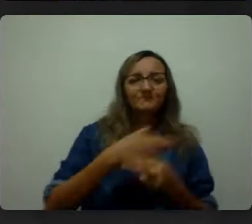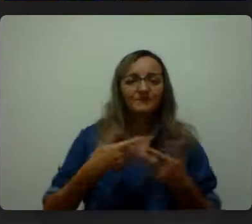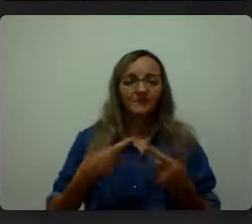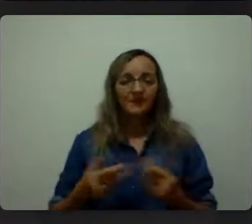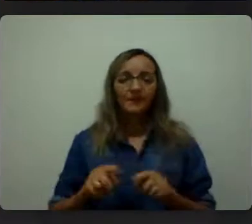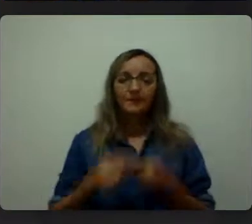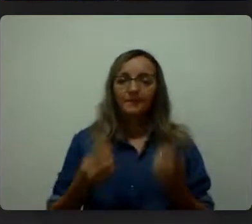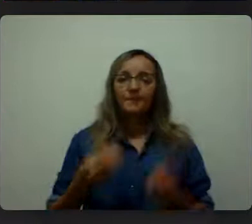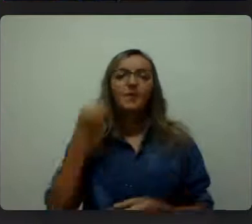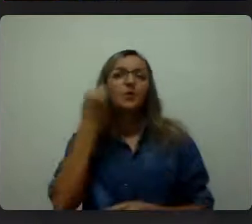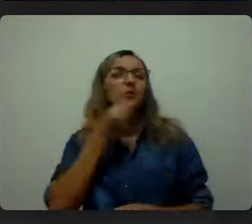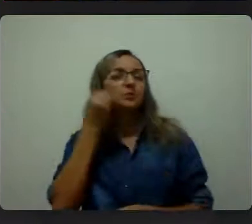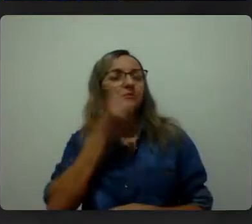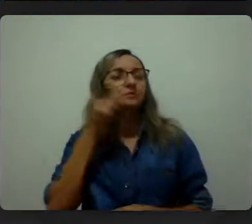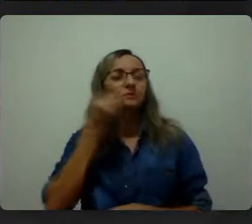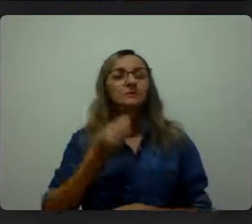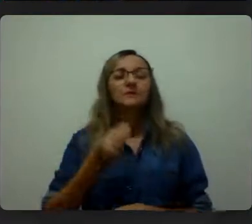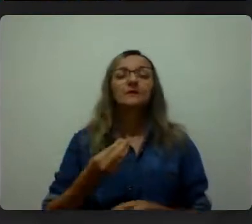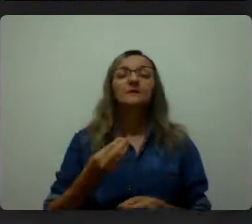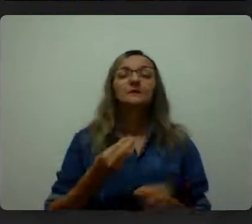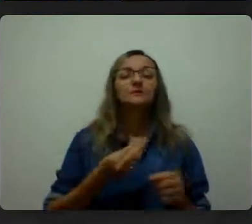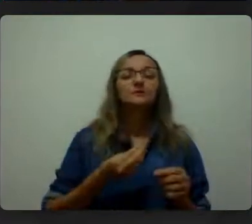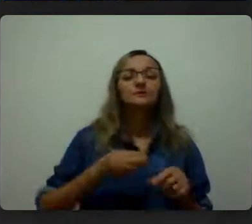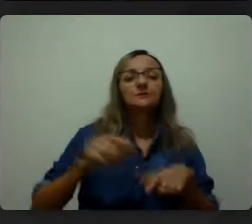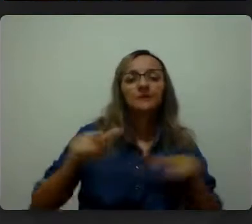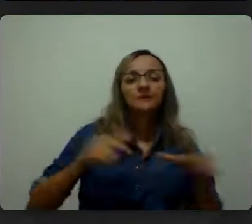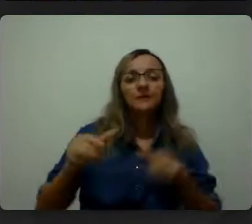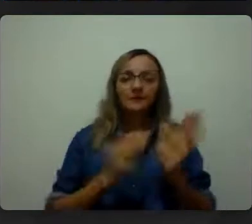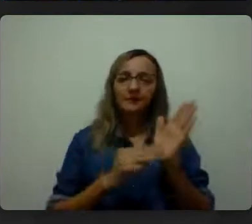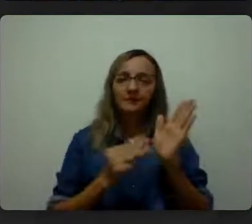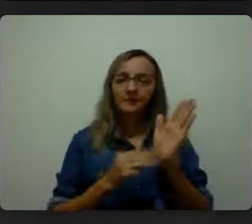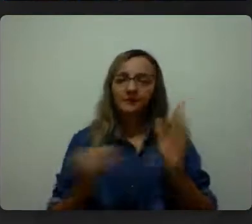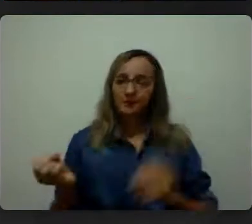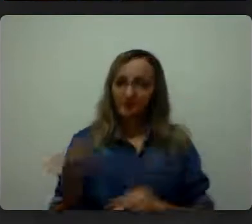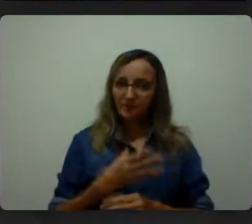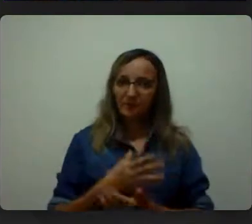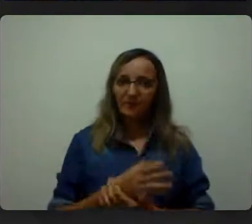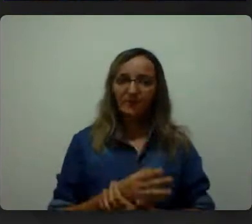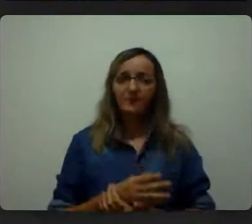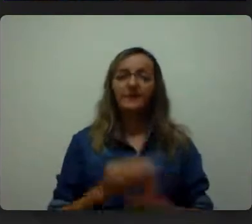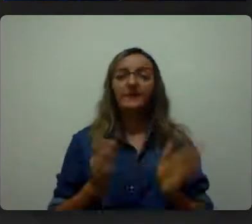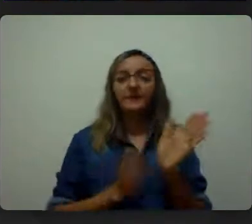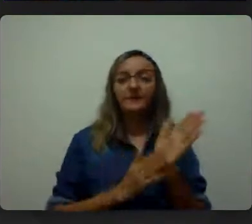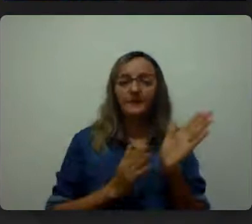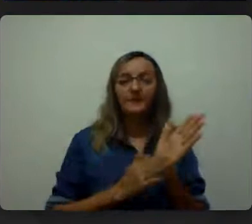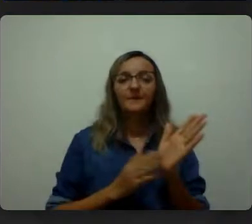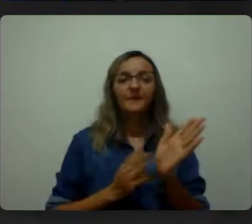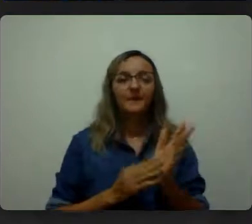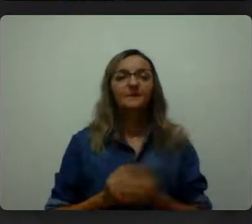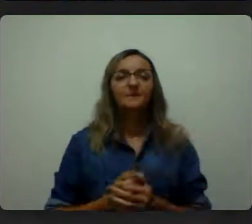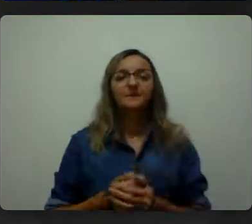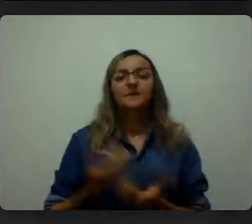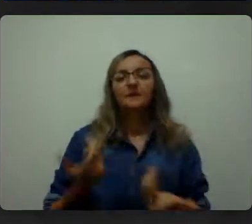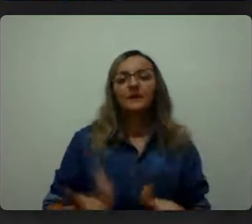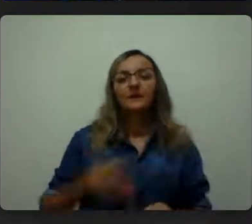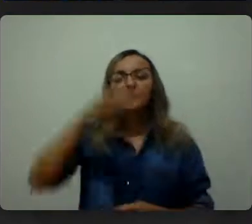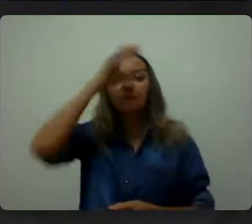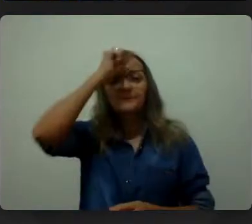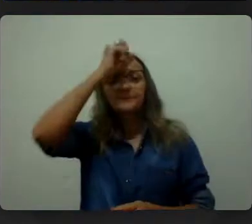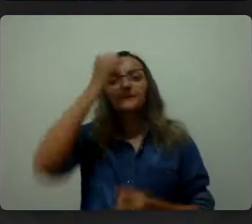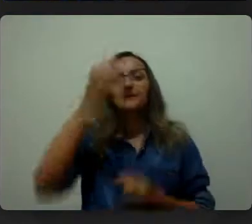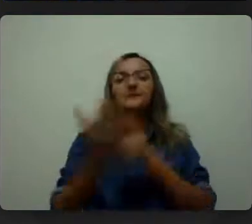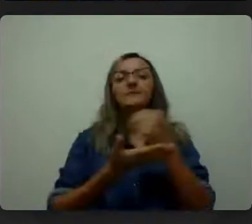dessa maratona com essa metodologia ativa aí da Penick, né? Então, aí, pensando no projeto, e